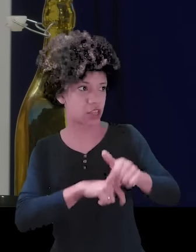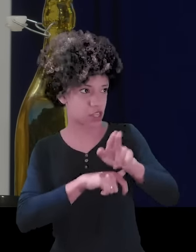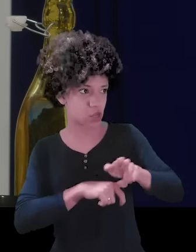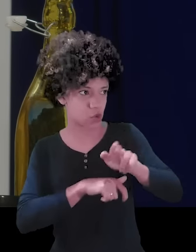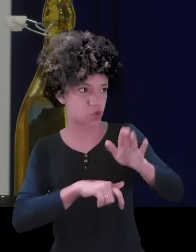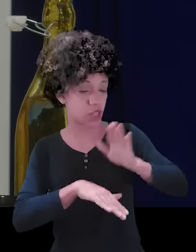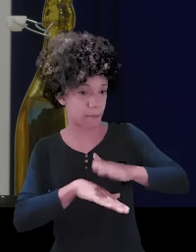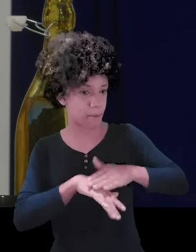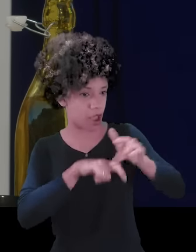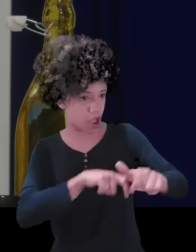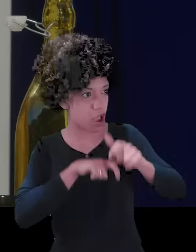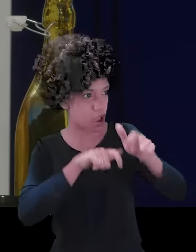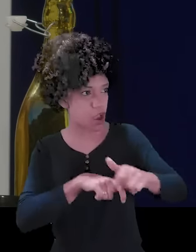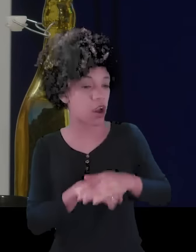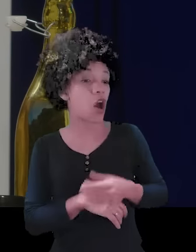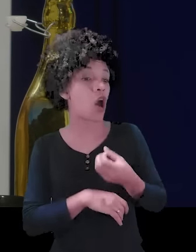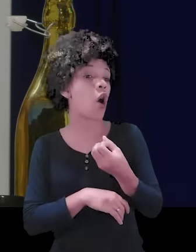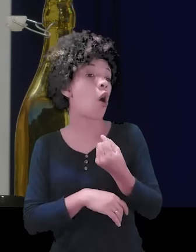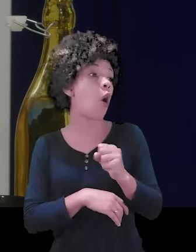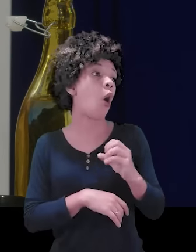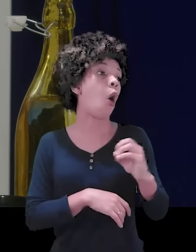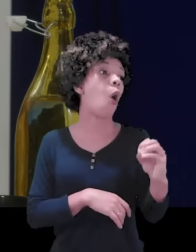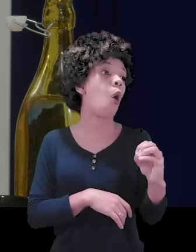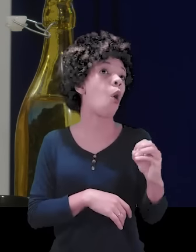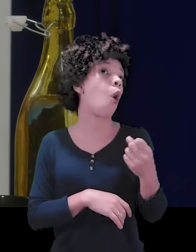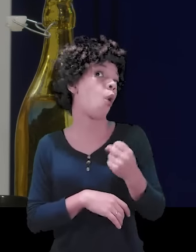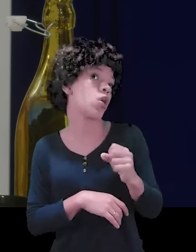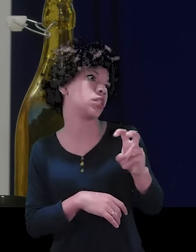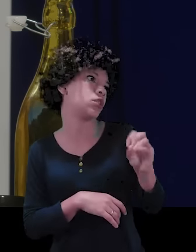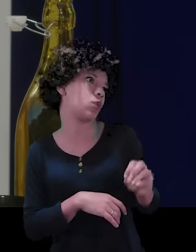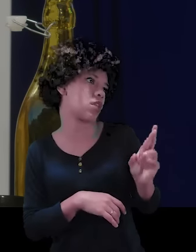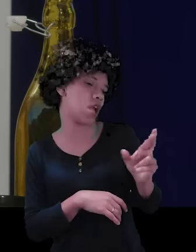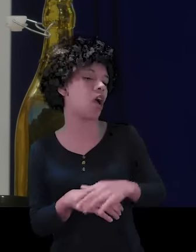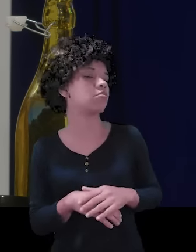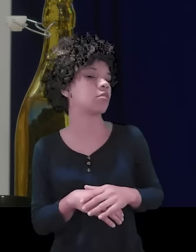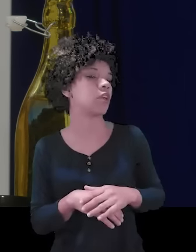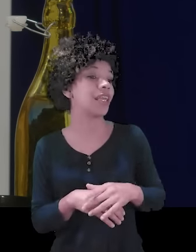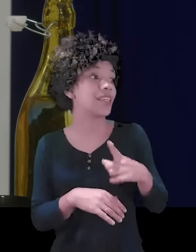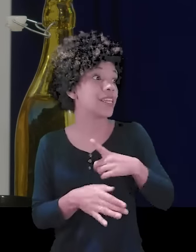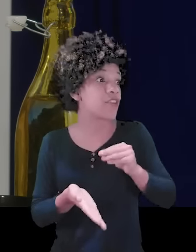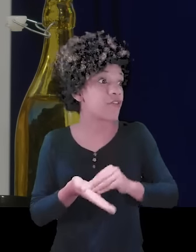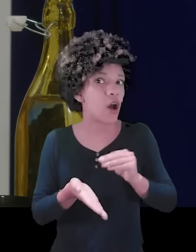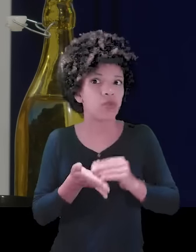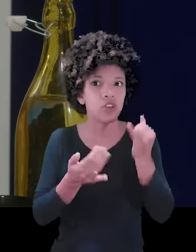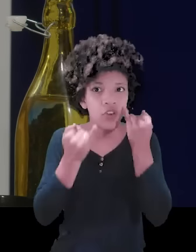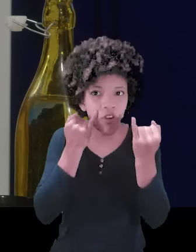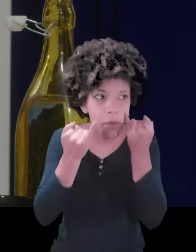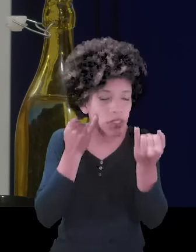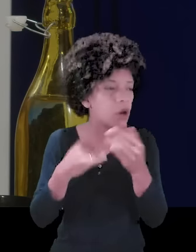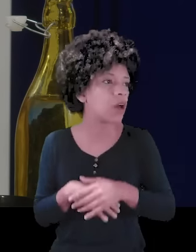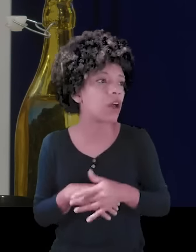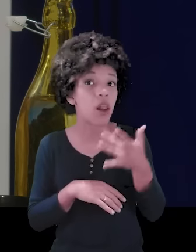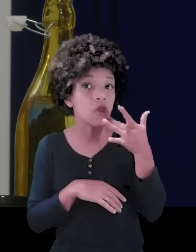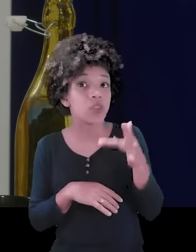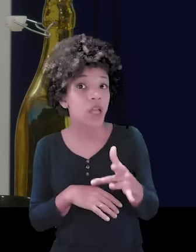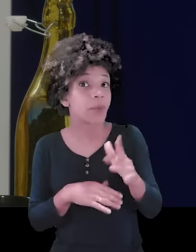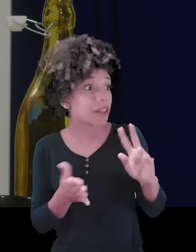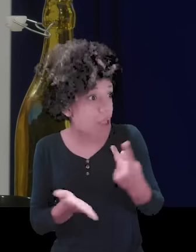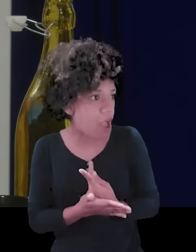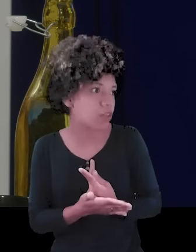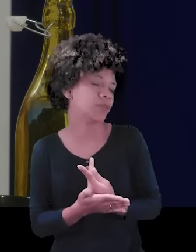café na terra aqui custa outros outro 150 aquela pessoa tem tanta falta de informação que ela não